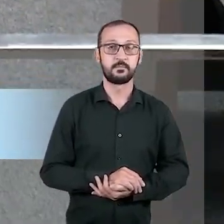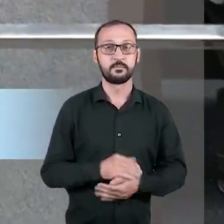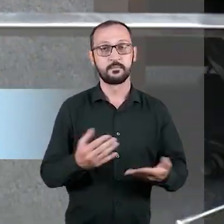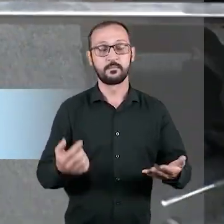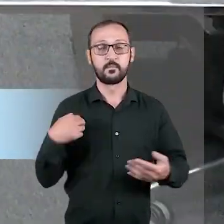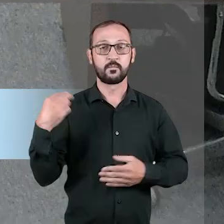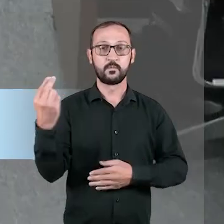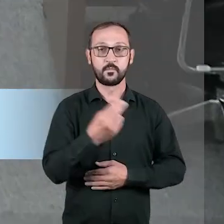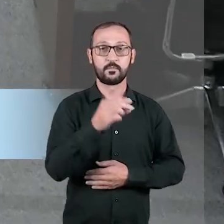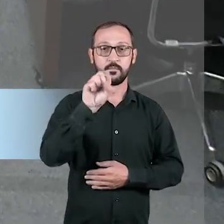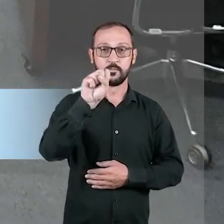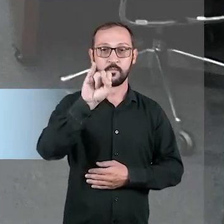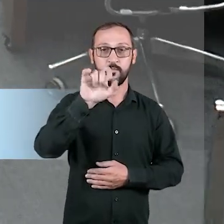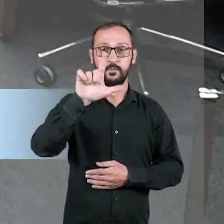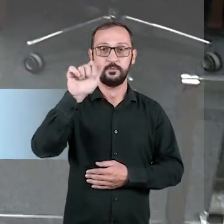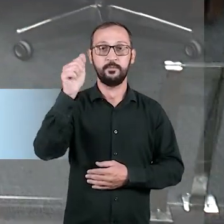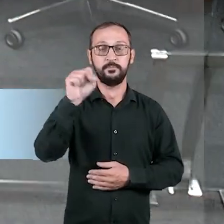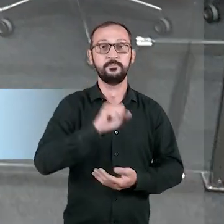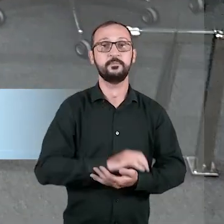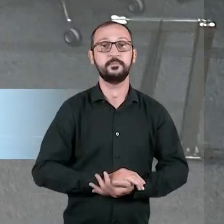Bom, Gra, meu nome é Silas.